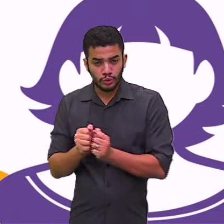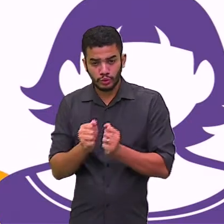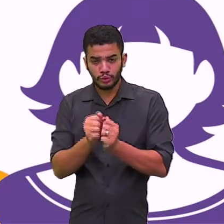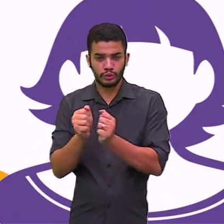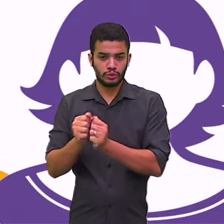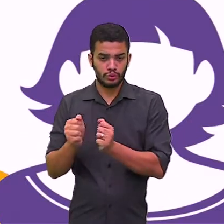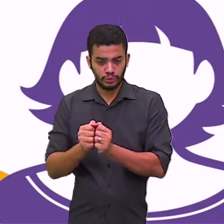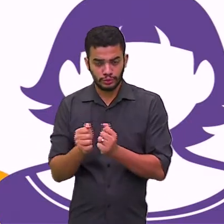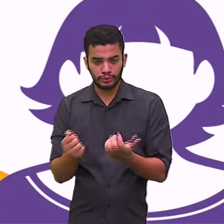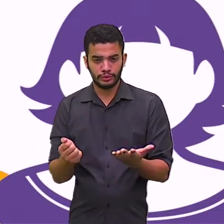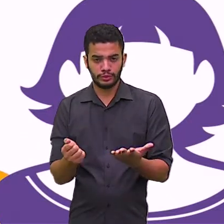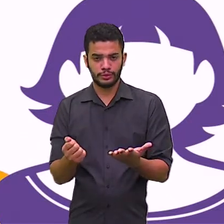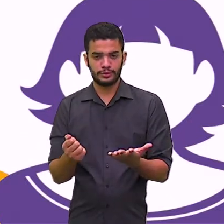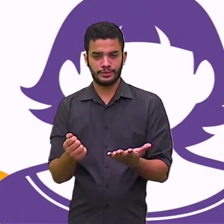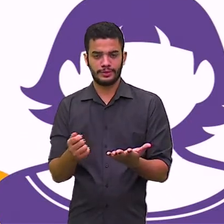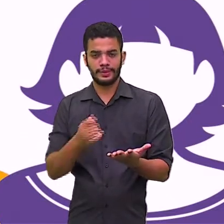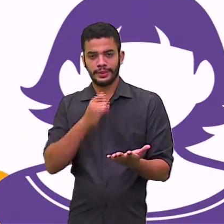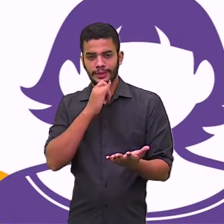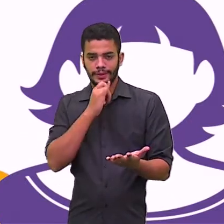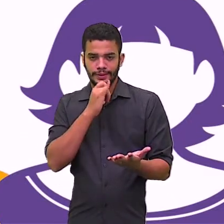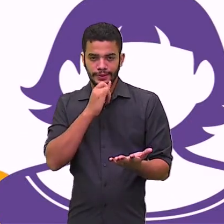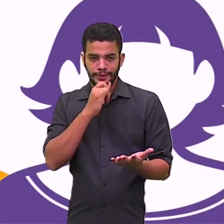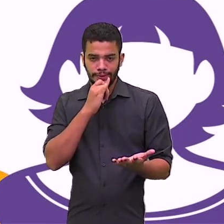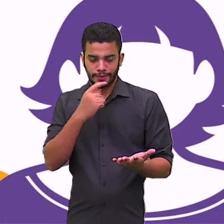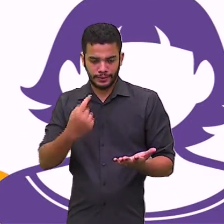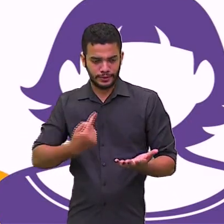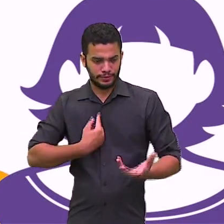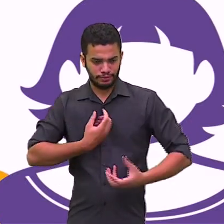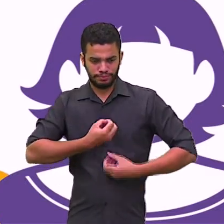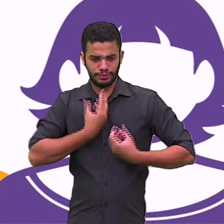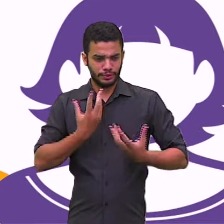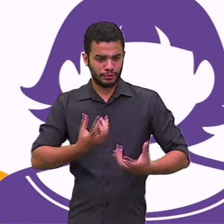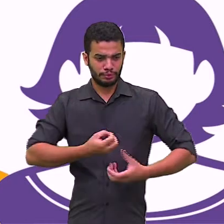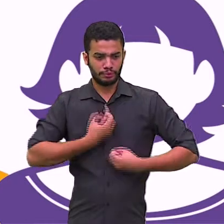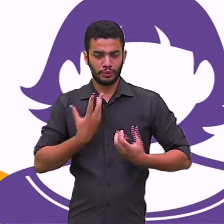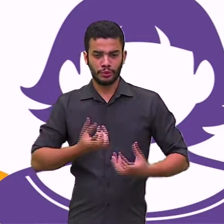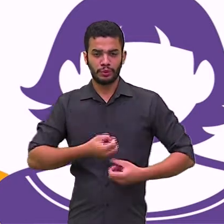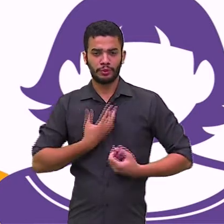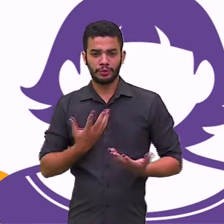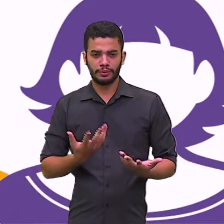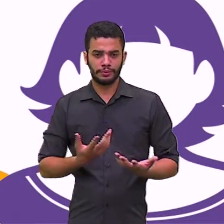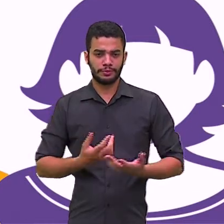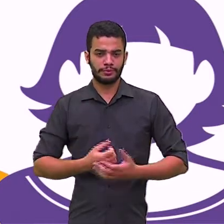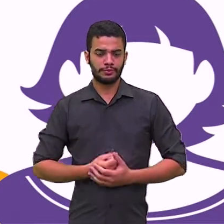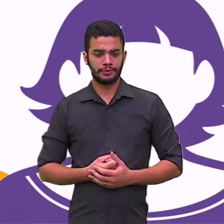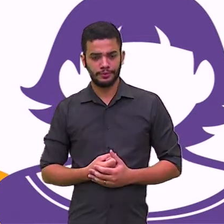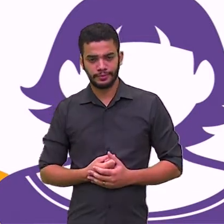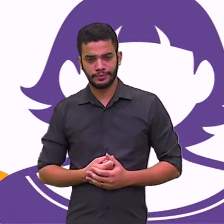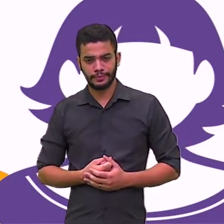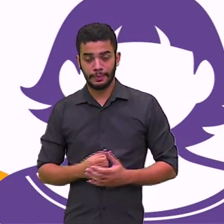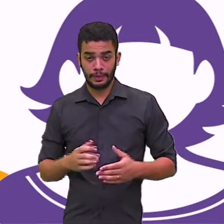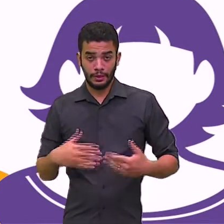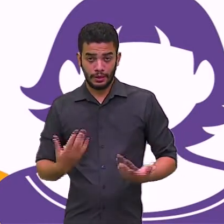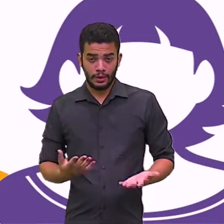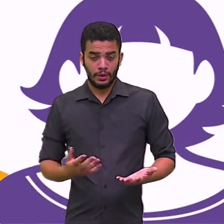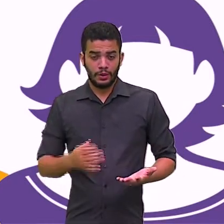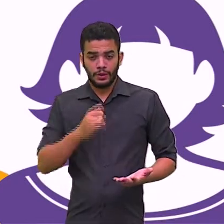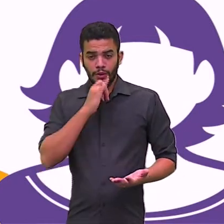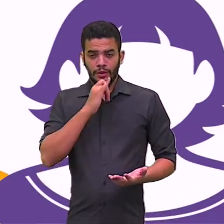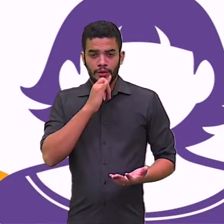expressam valores, medos e aspirações. Esse sentimento pode